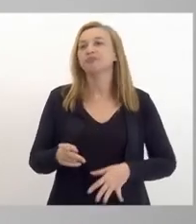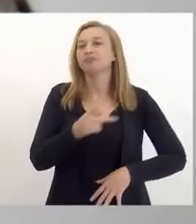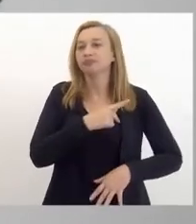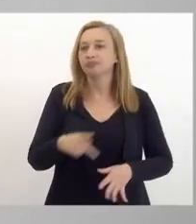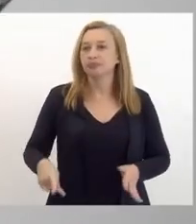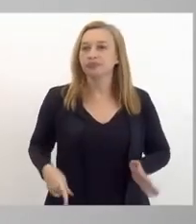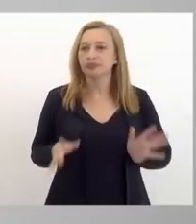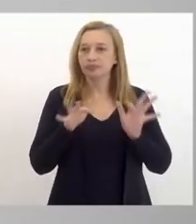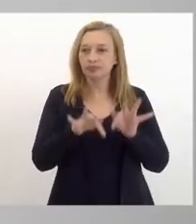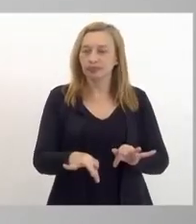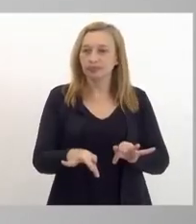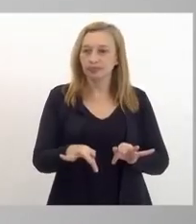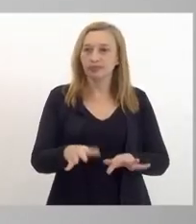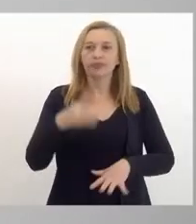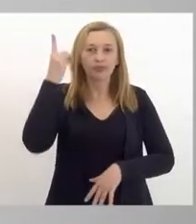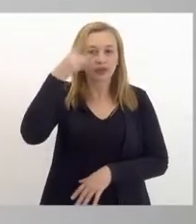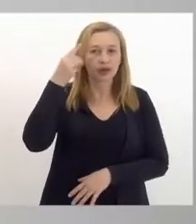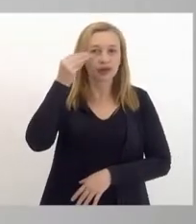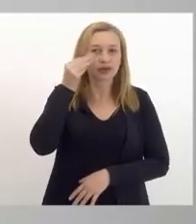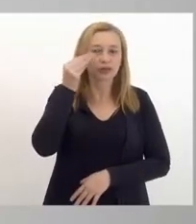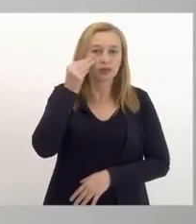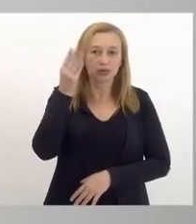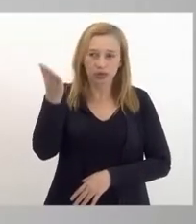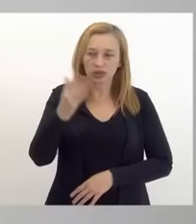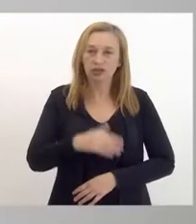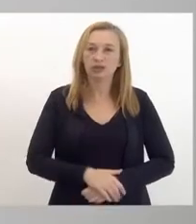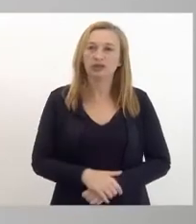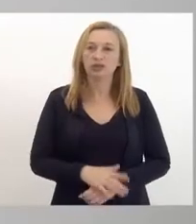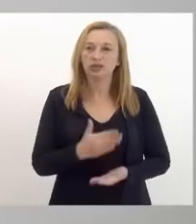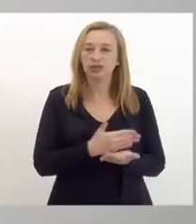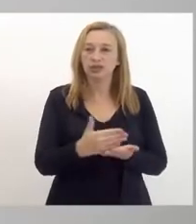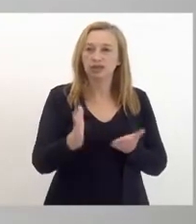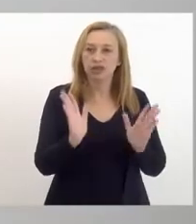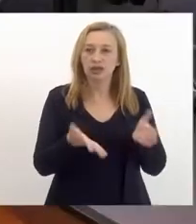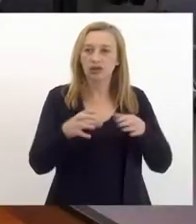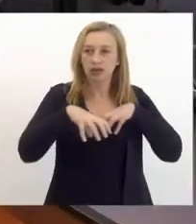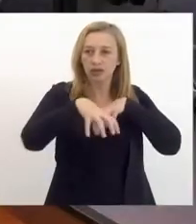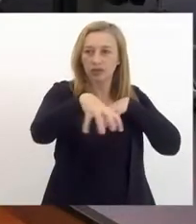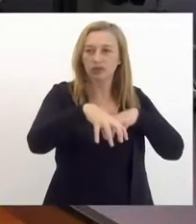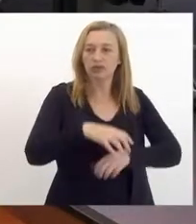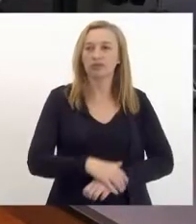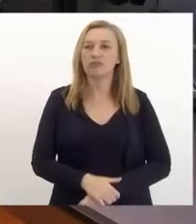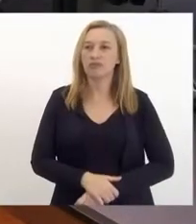nossa audiência, para a deputada Mônica Francisco, que preside agora remotamente.